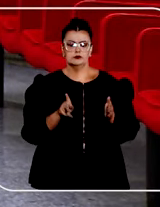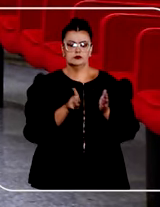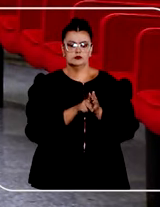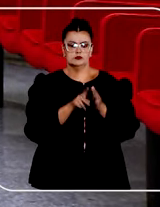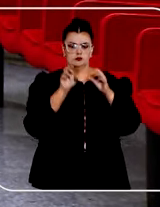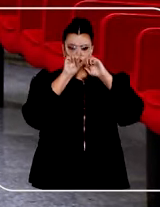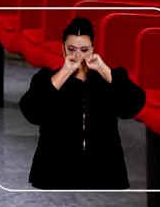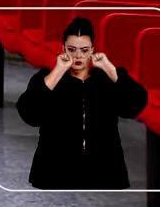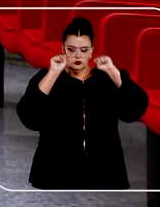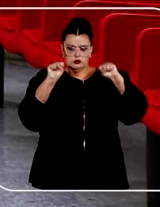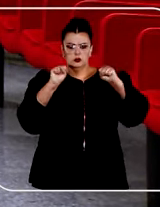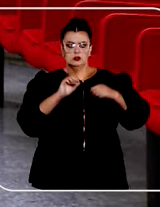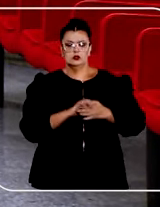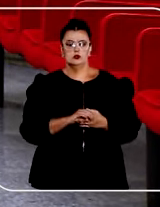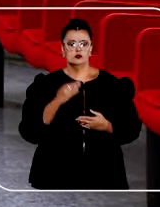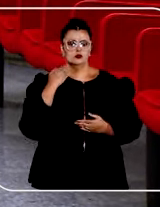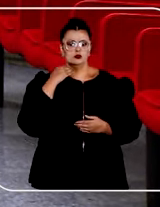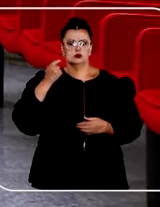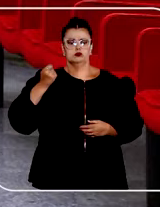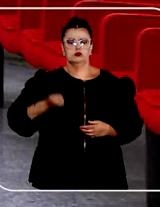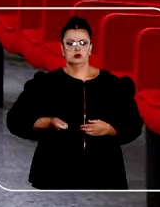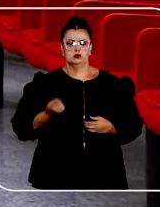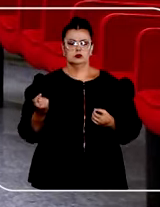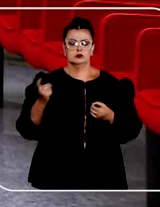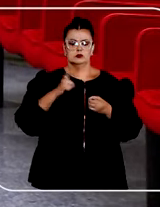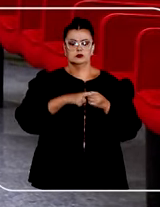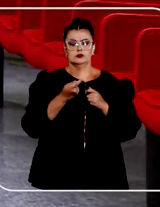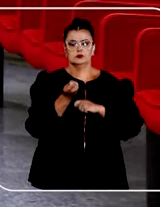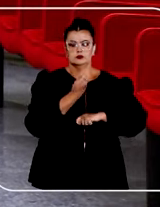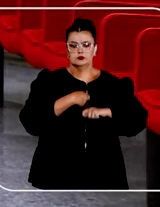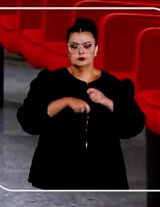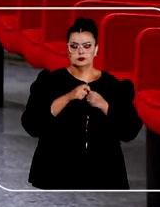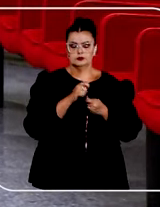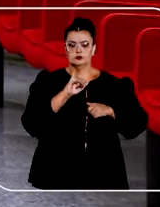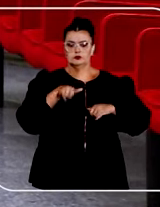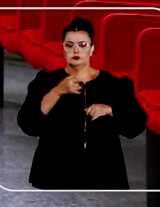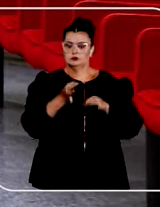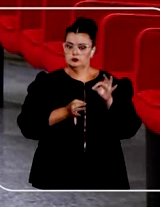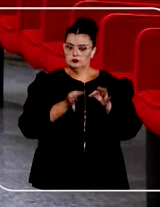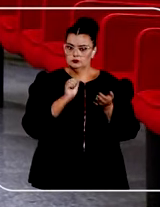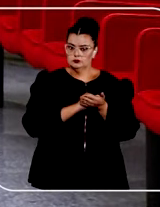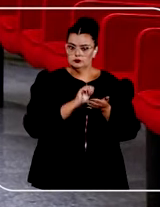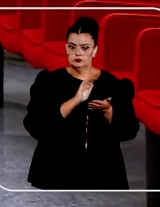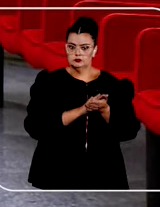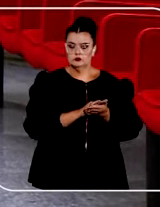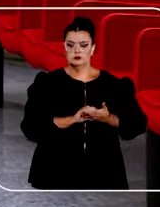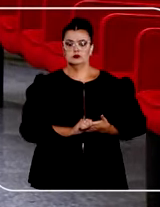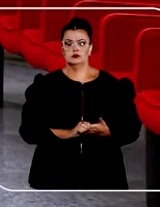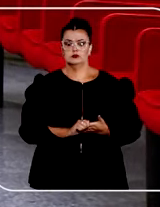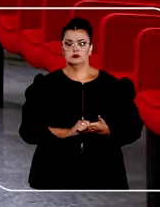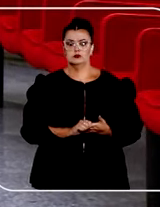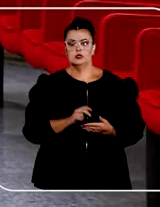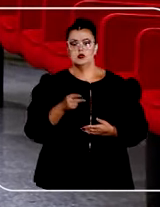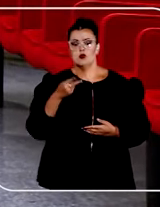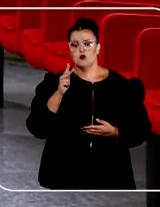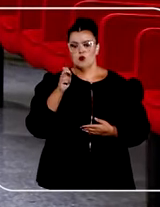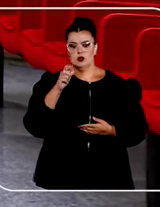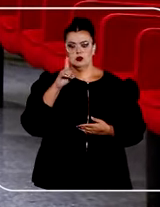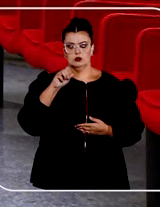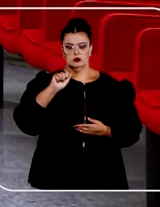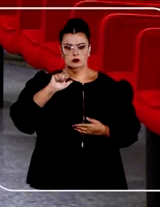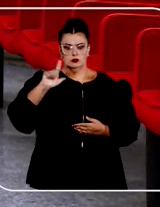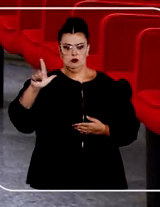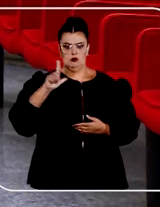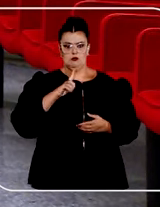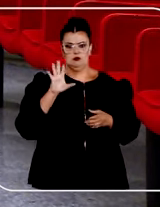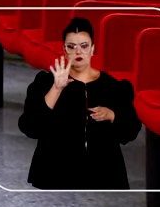de primeiro grau flexibilizou as regras para a concessão da recuperação judicial aplicando o Instituto conhecido como Crown